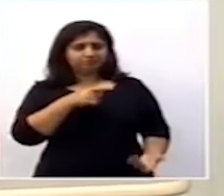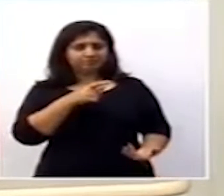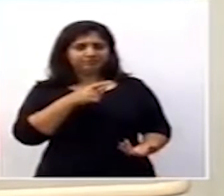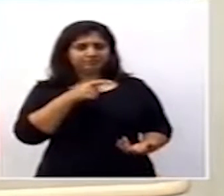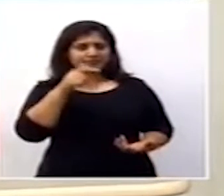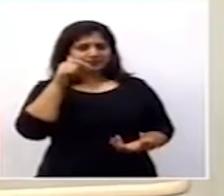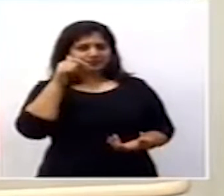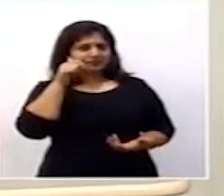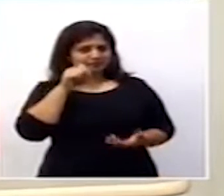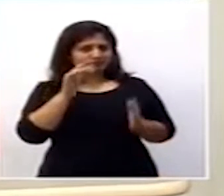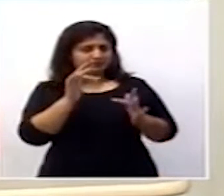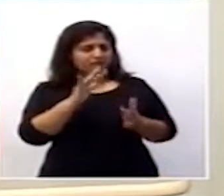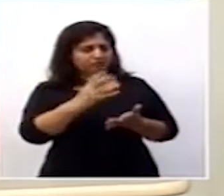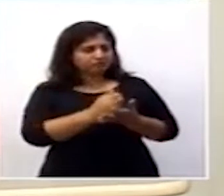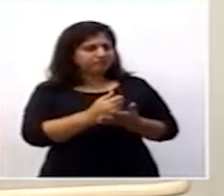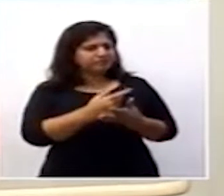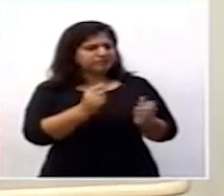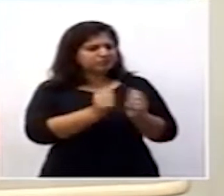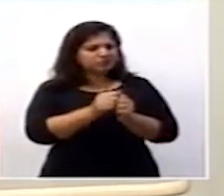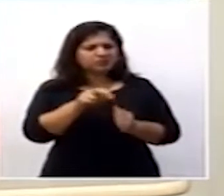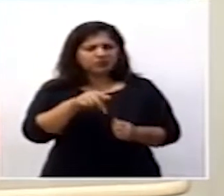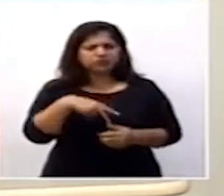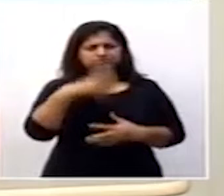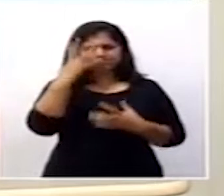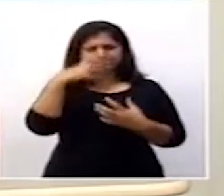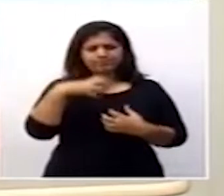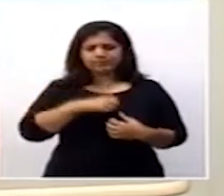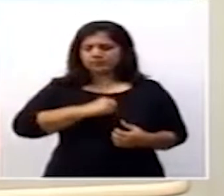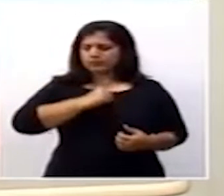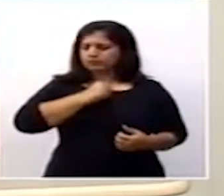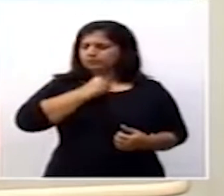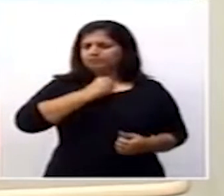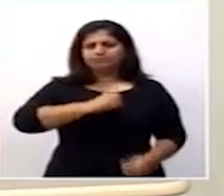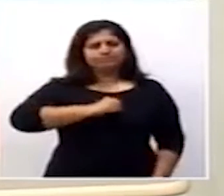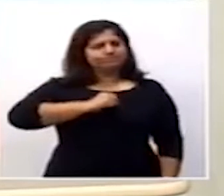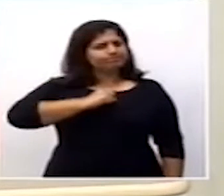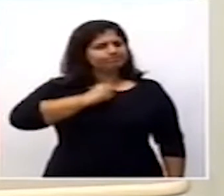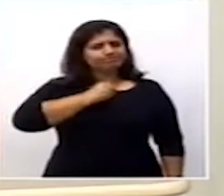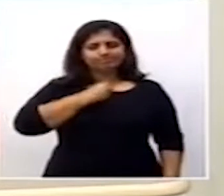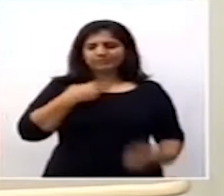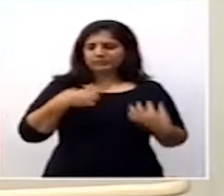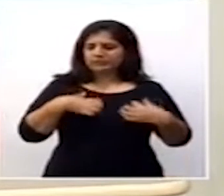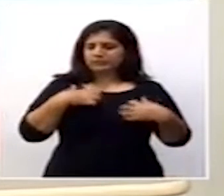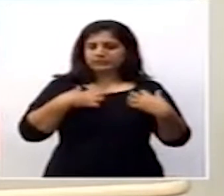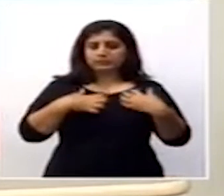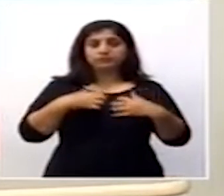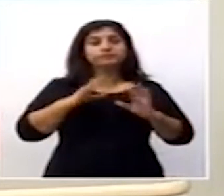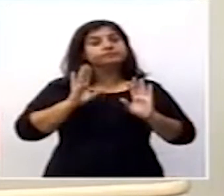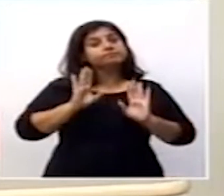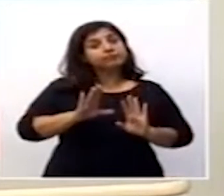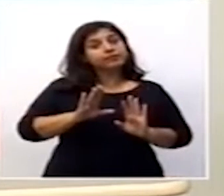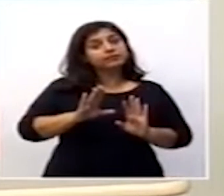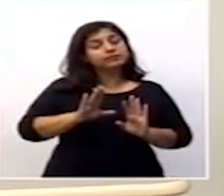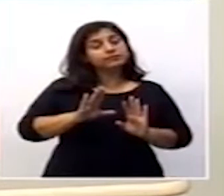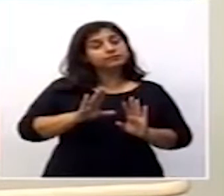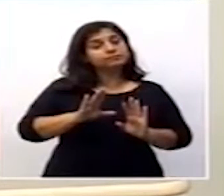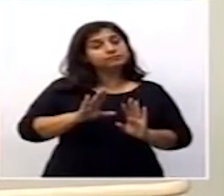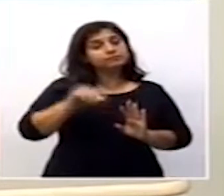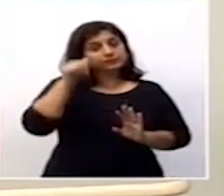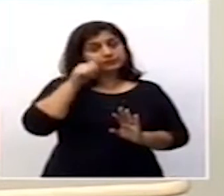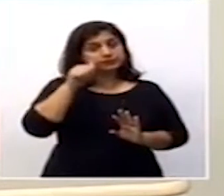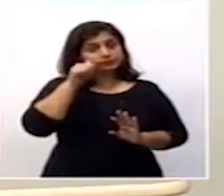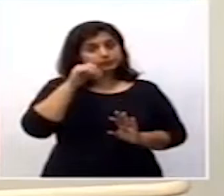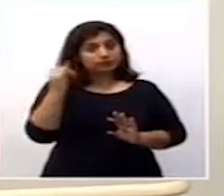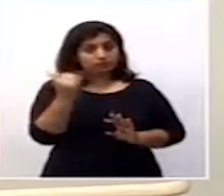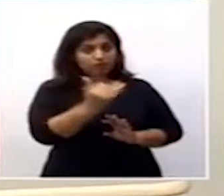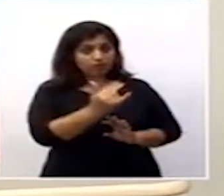da Luzia. Ele ficou muito injuriado, muito aperreado, mas ele virou para Luzia,